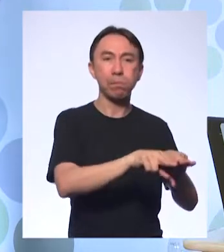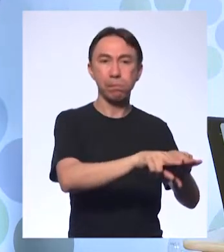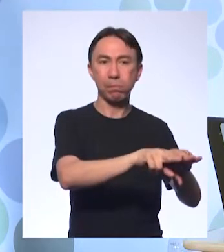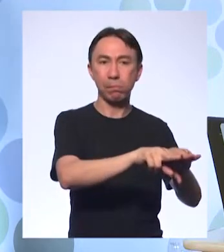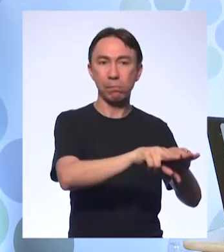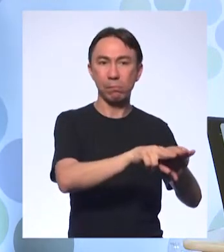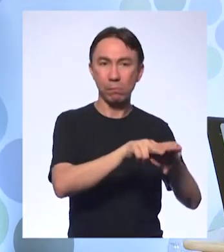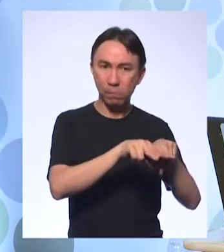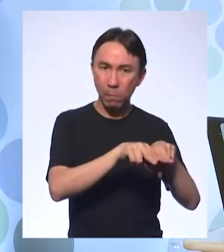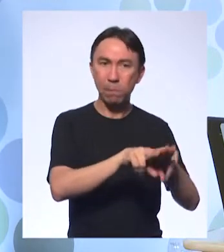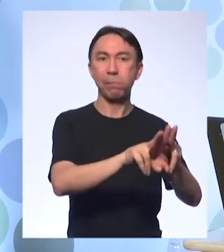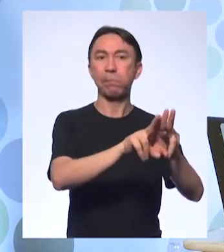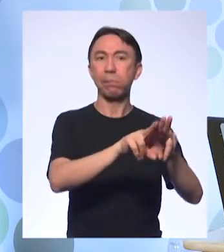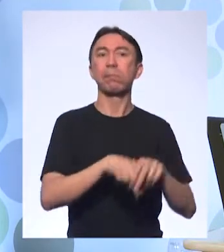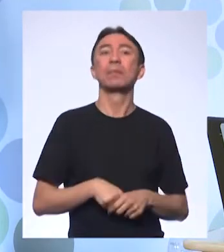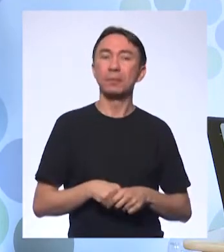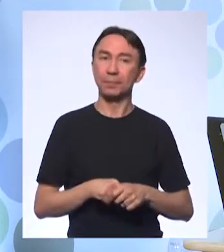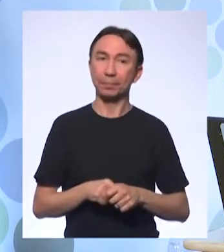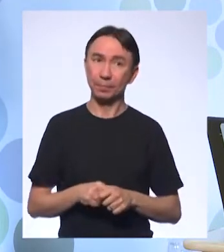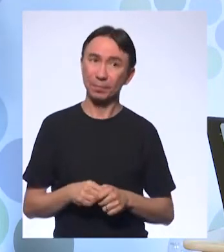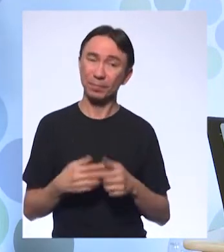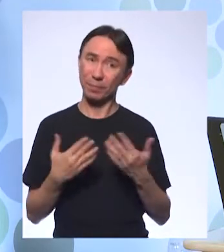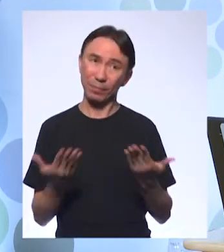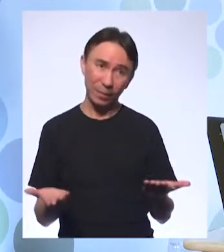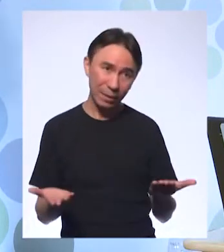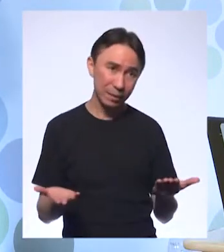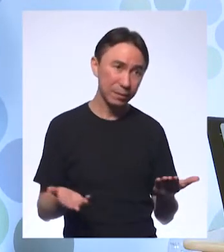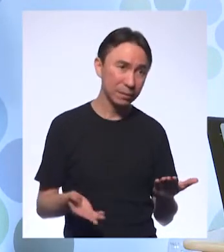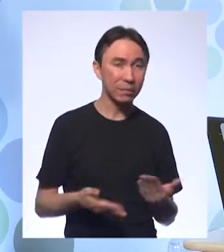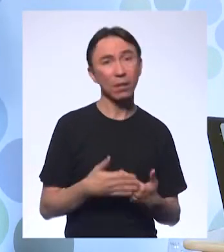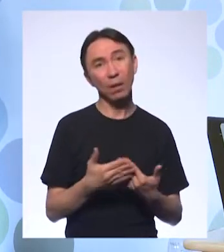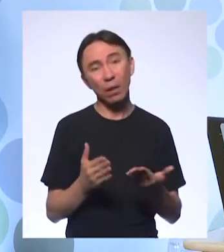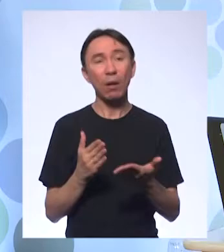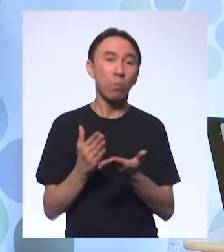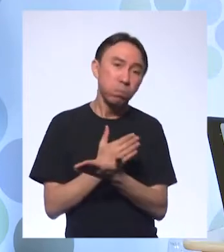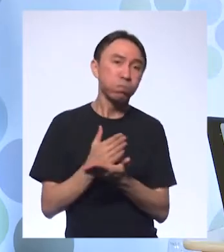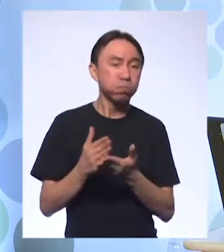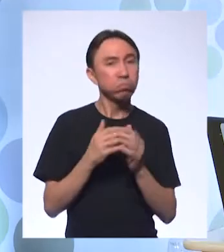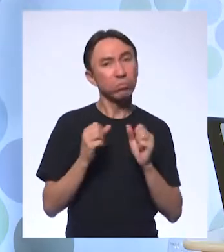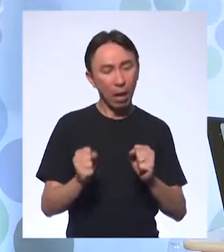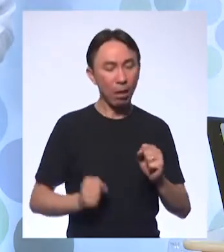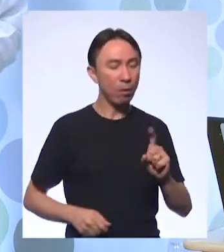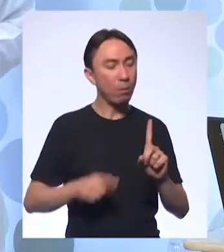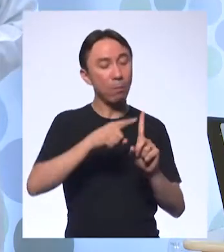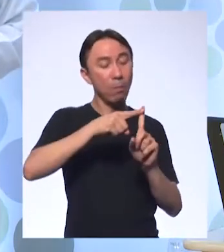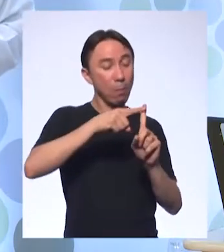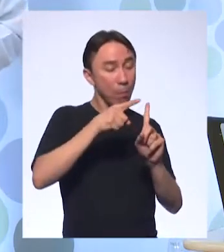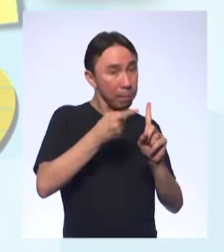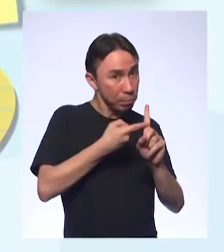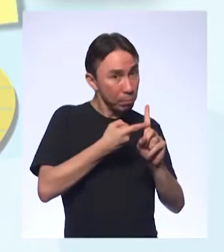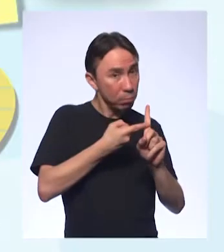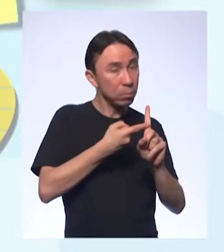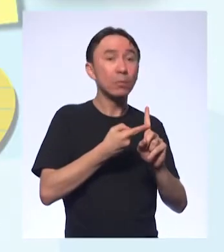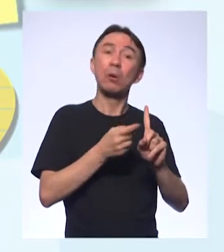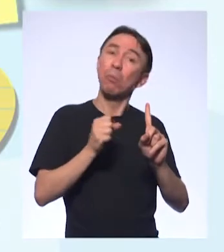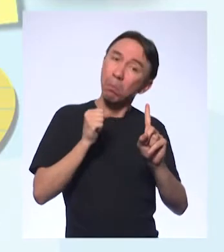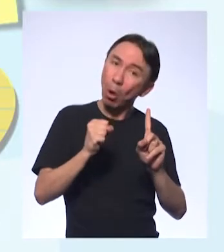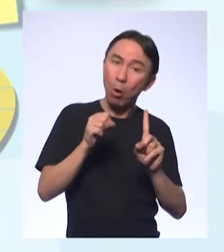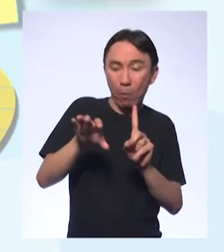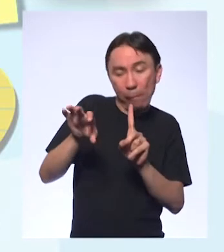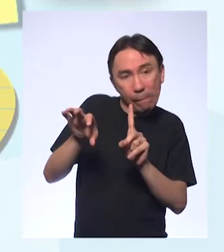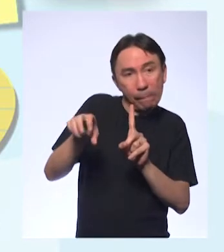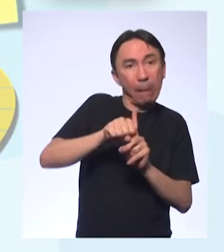Muitas vão poder ser transmitidas na hora da gestação ou na hora do parto ali, né, da mãe para a criança, tá bom?